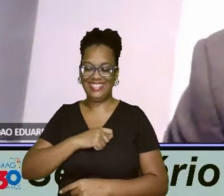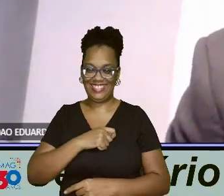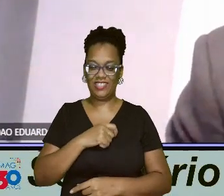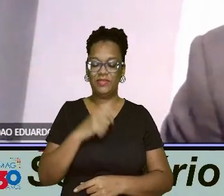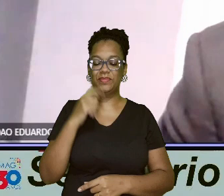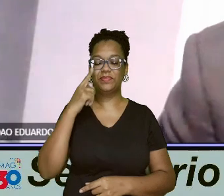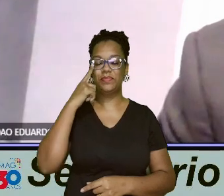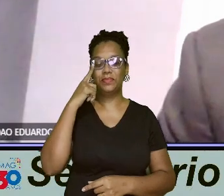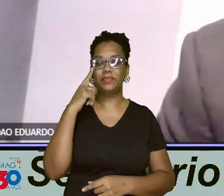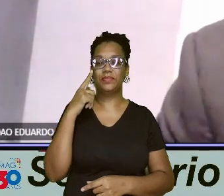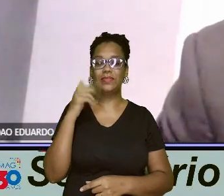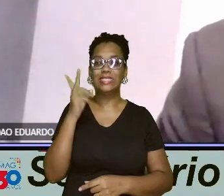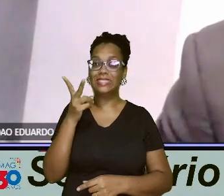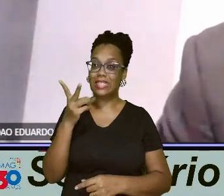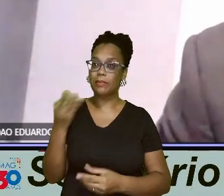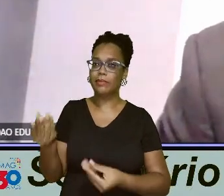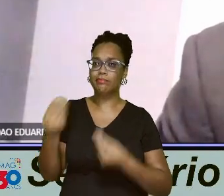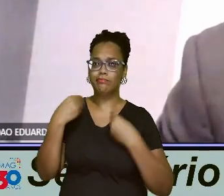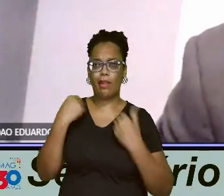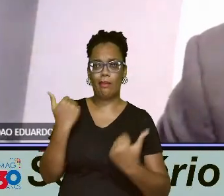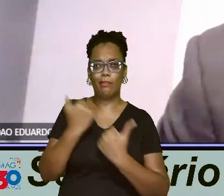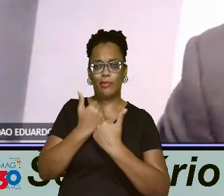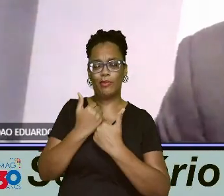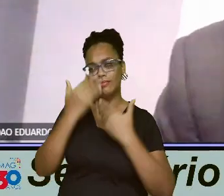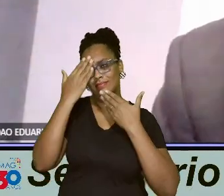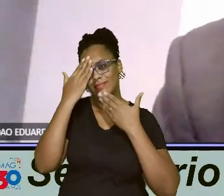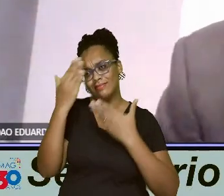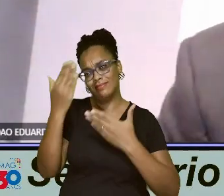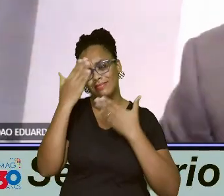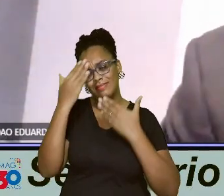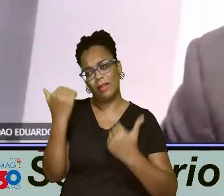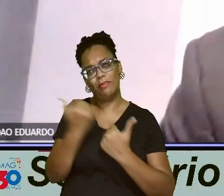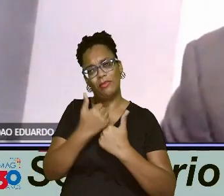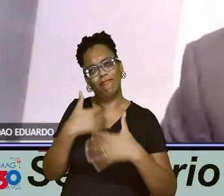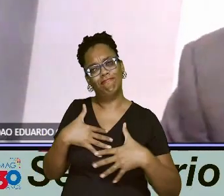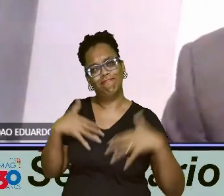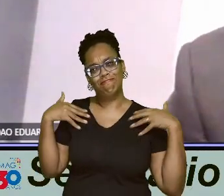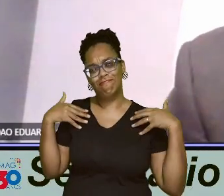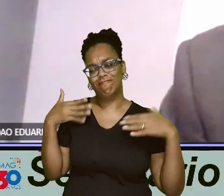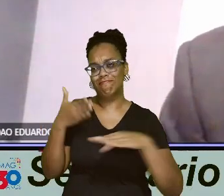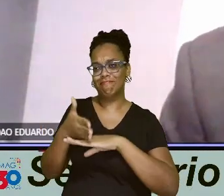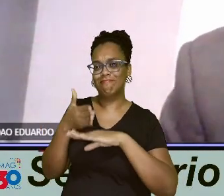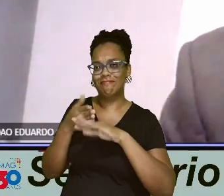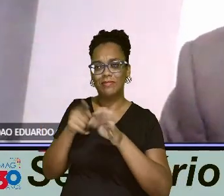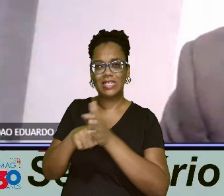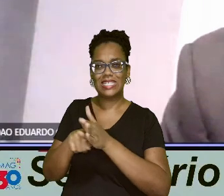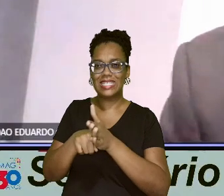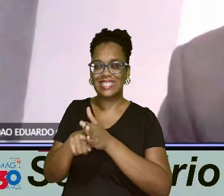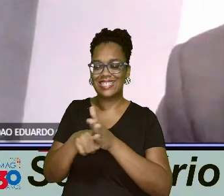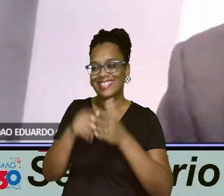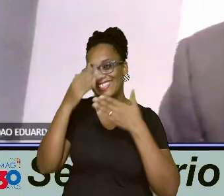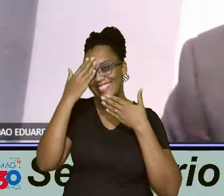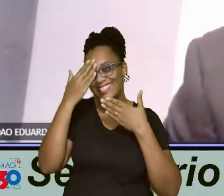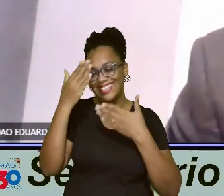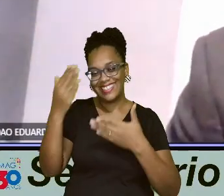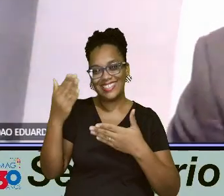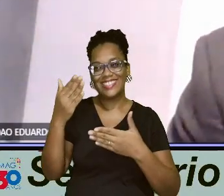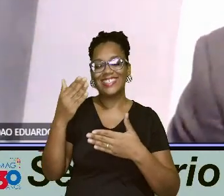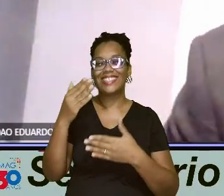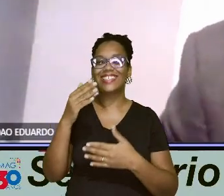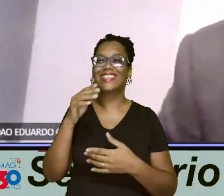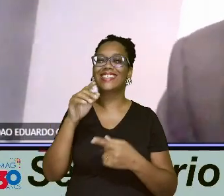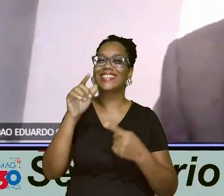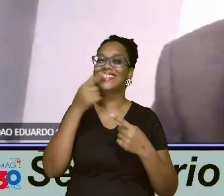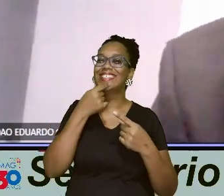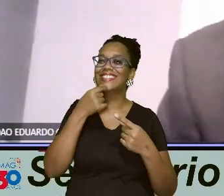e sempre me deram um apoio muito grande. Agradeço demais, foi uma honra ter participado dessa pesquisa. Agradeço ao Dr. Lunardelli,